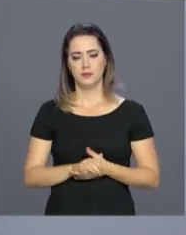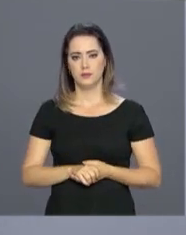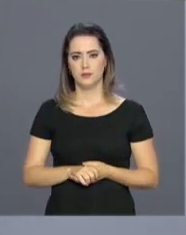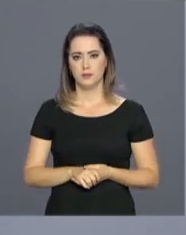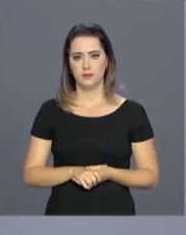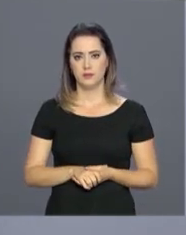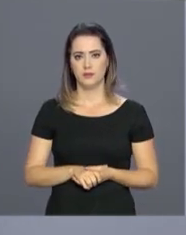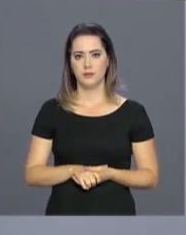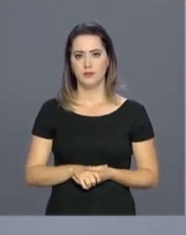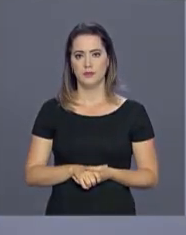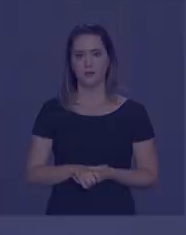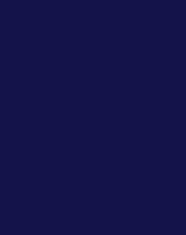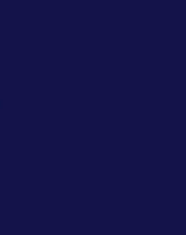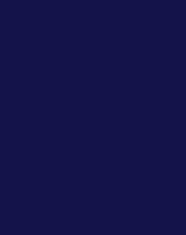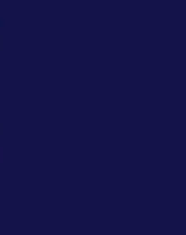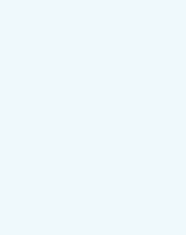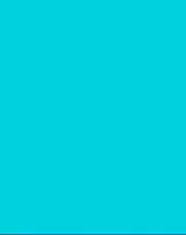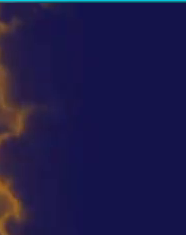Governo Federal.